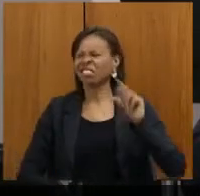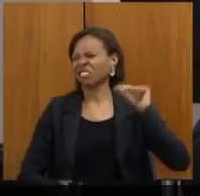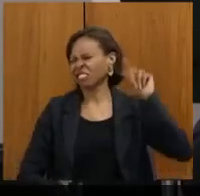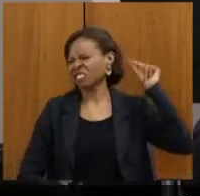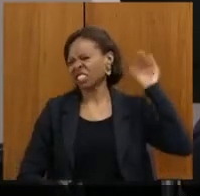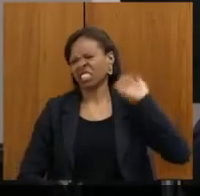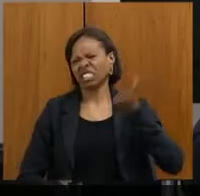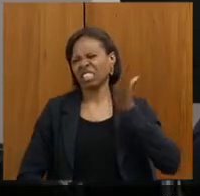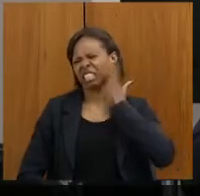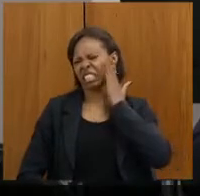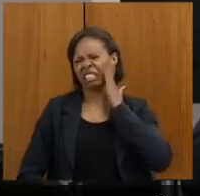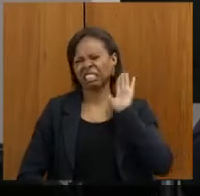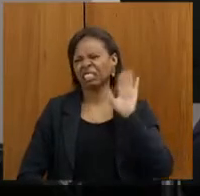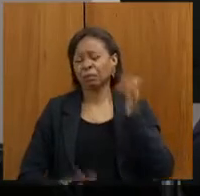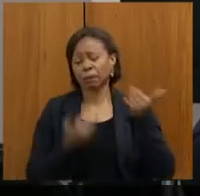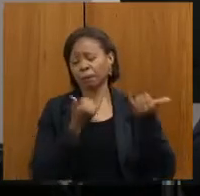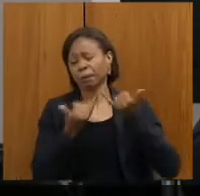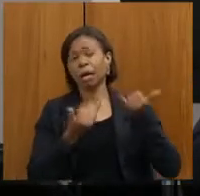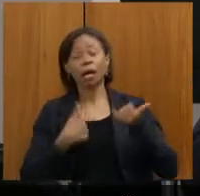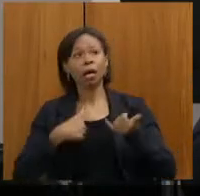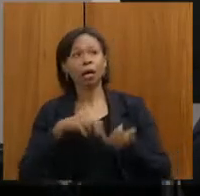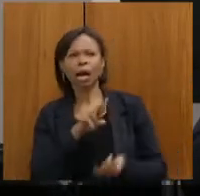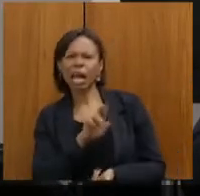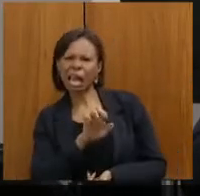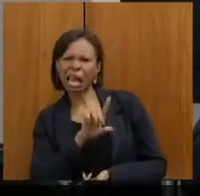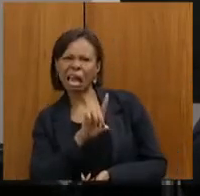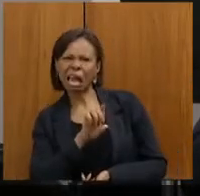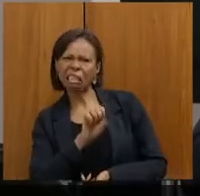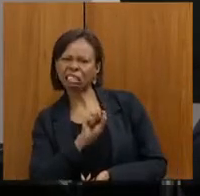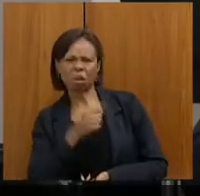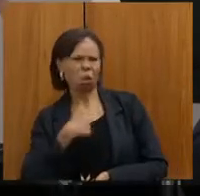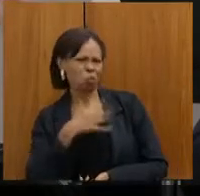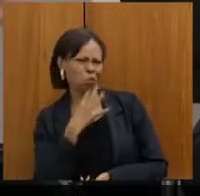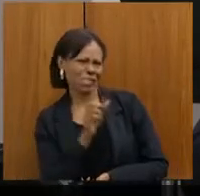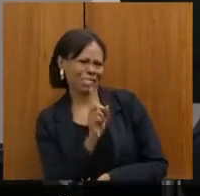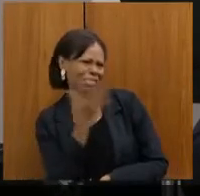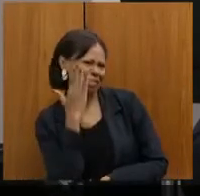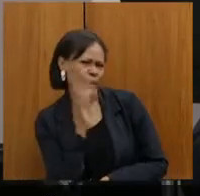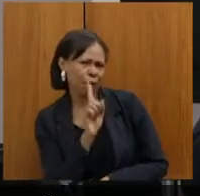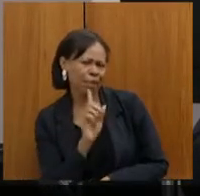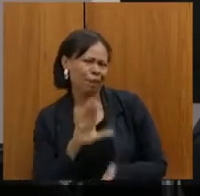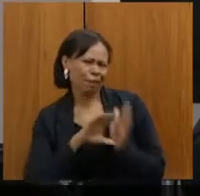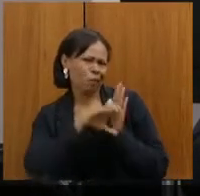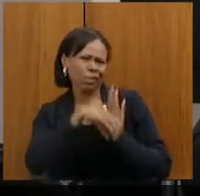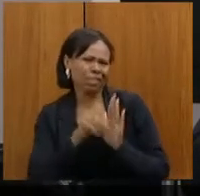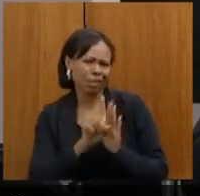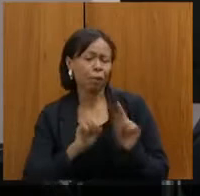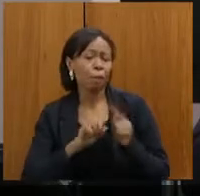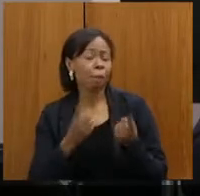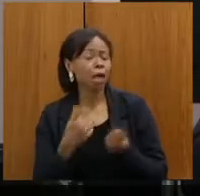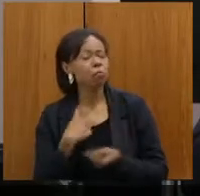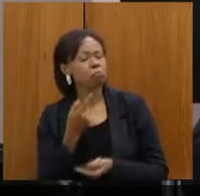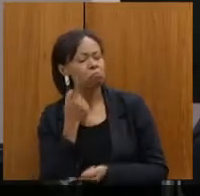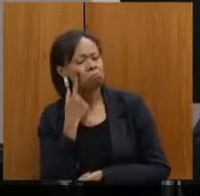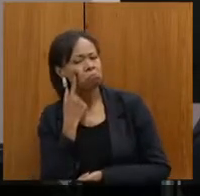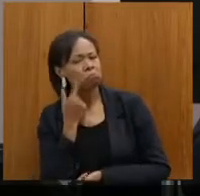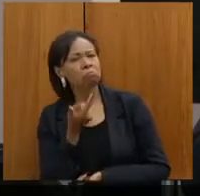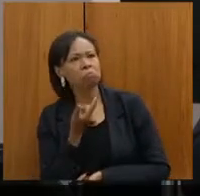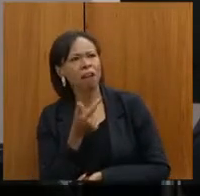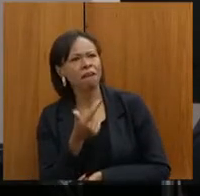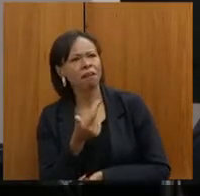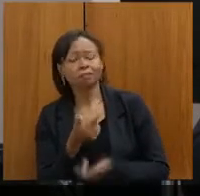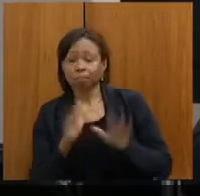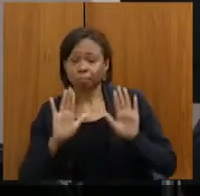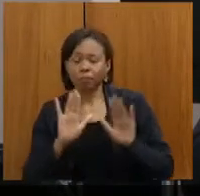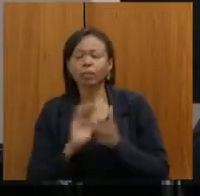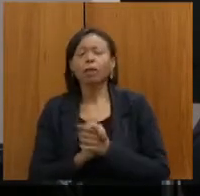eu não sabia que aquela Hatch não mas imaginava até que era uma coisa muito feia mas eu vi que não é em